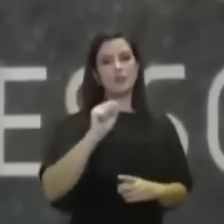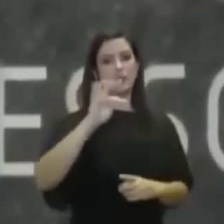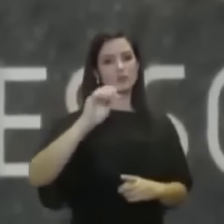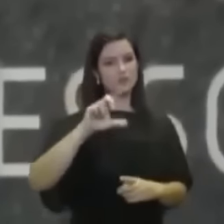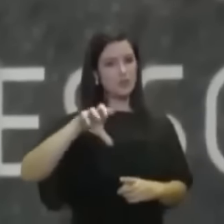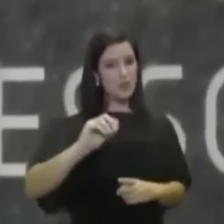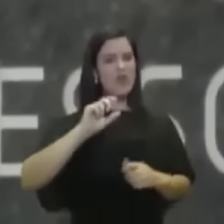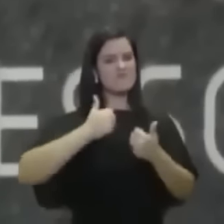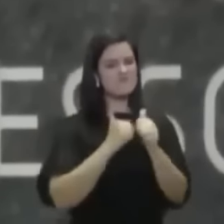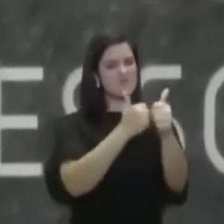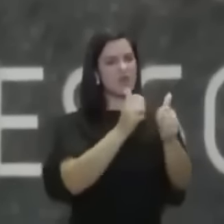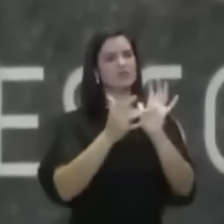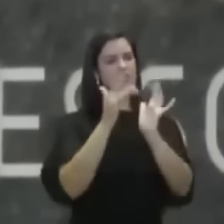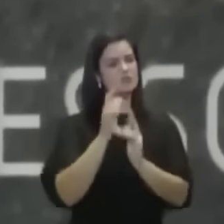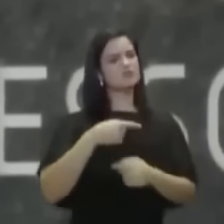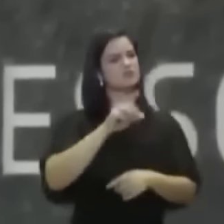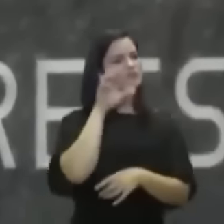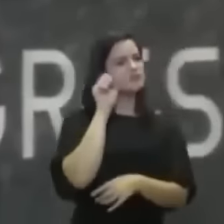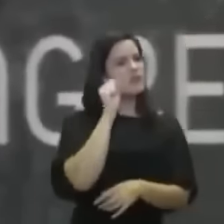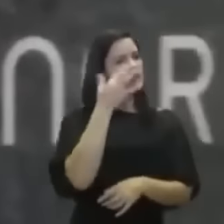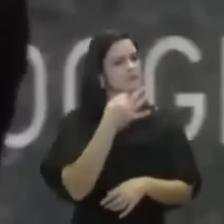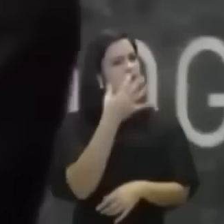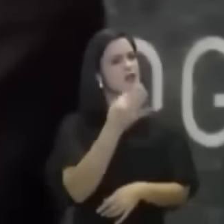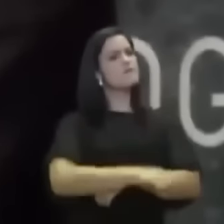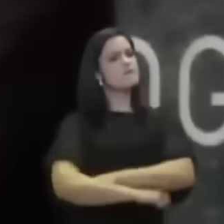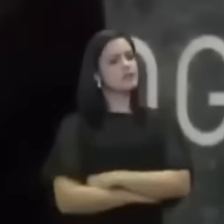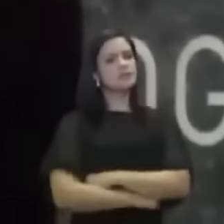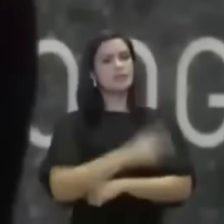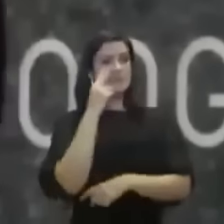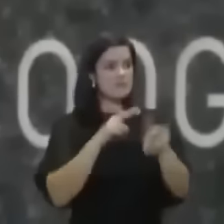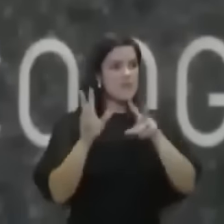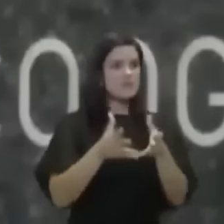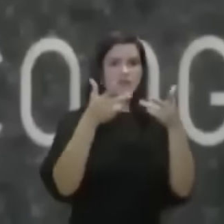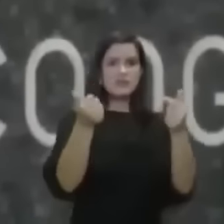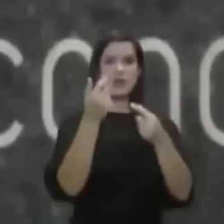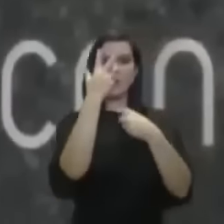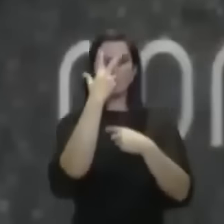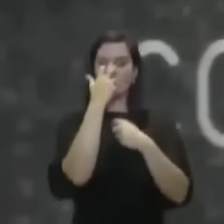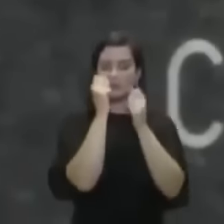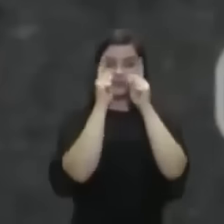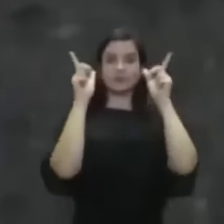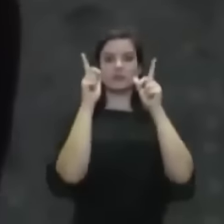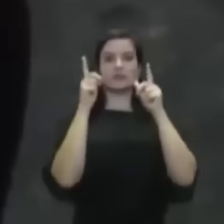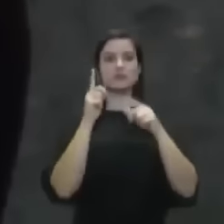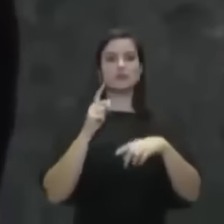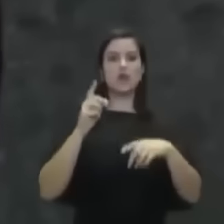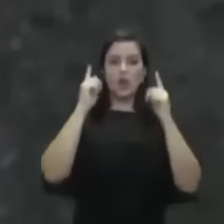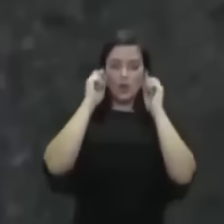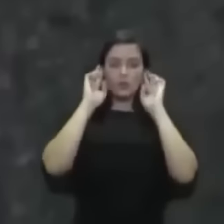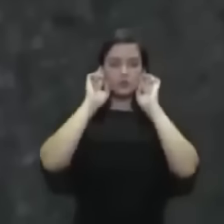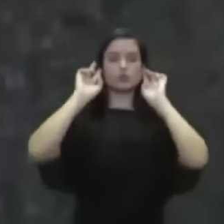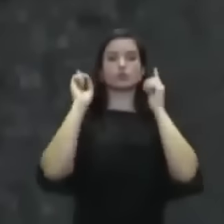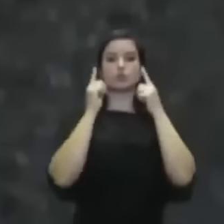Jesus e ele escuta os ensinamentos de Jesus e ele vê os milagres de Jesus. Os cegos veem, os coxos andam, os surdos